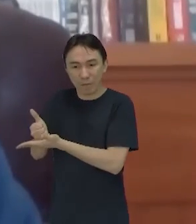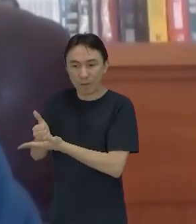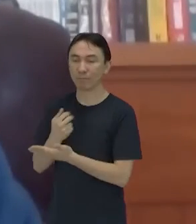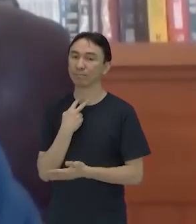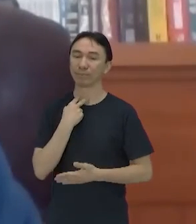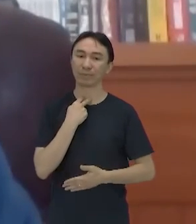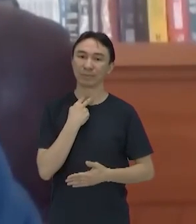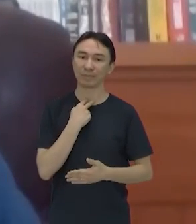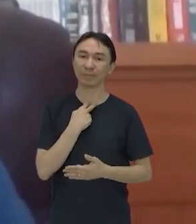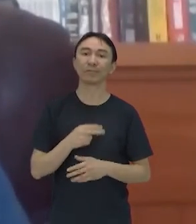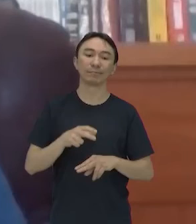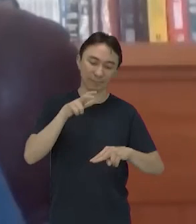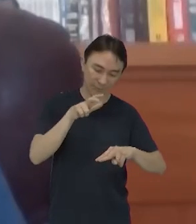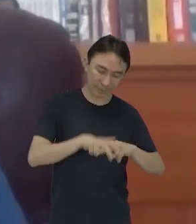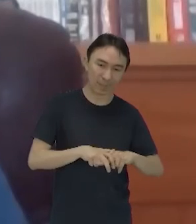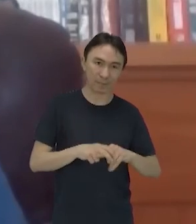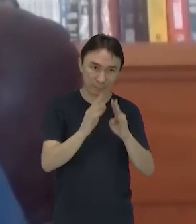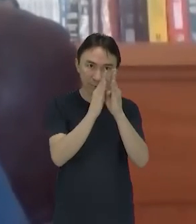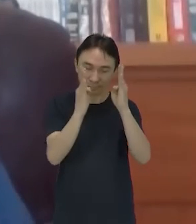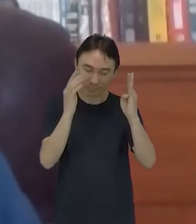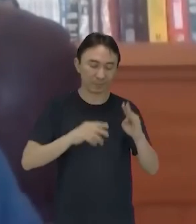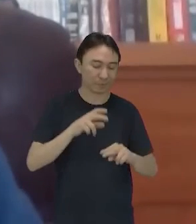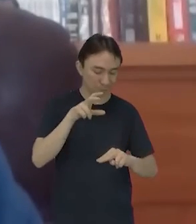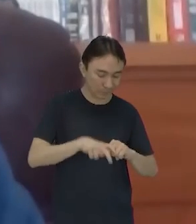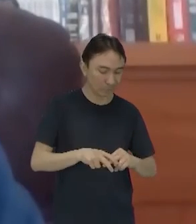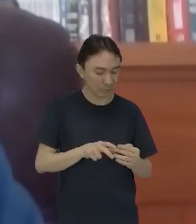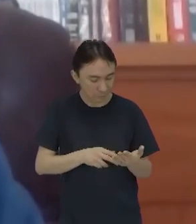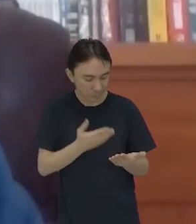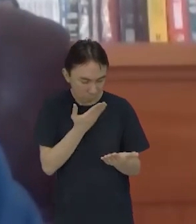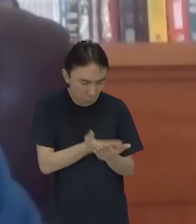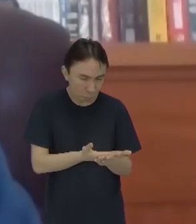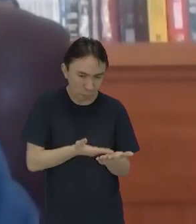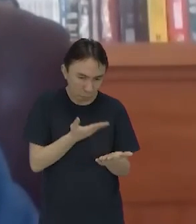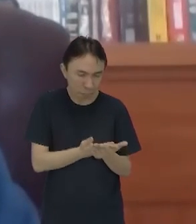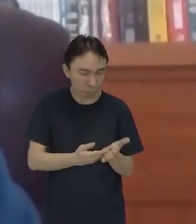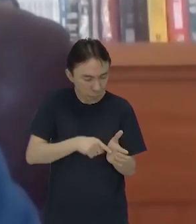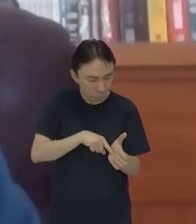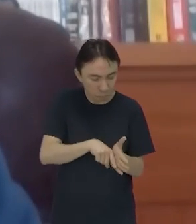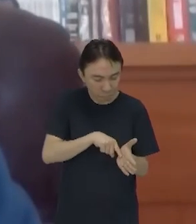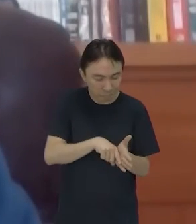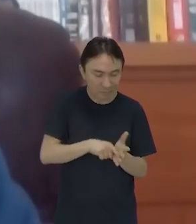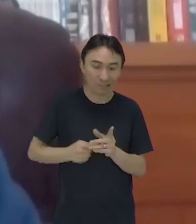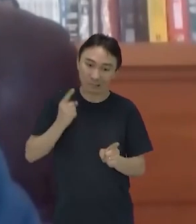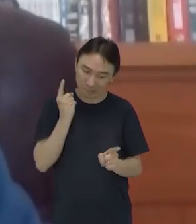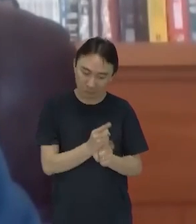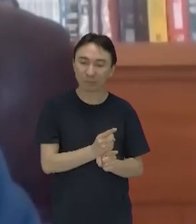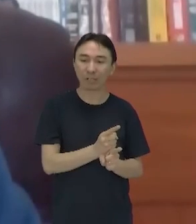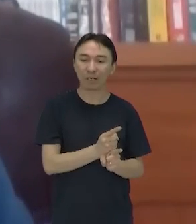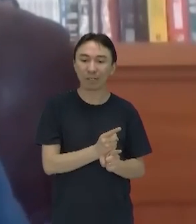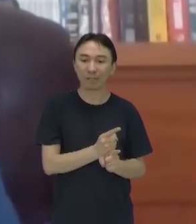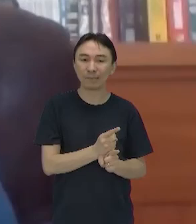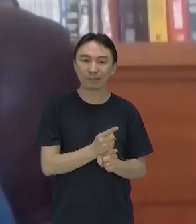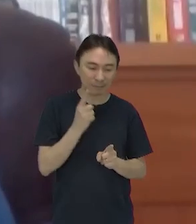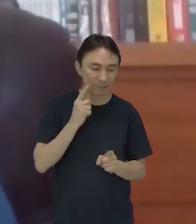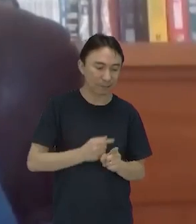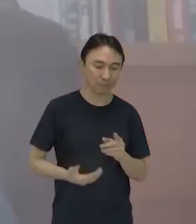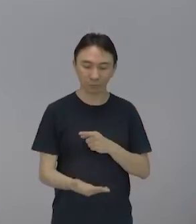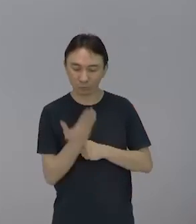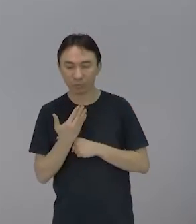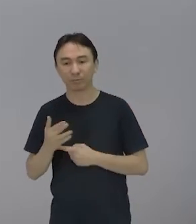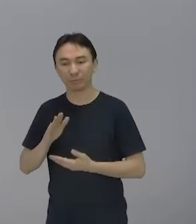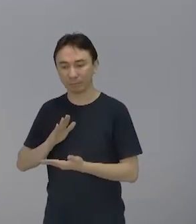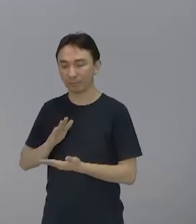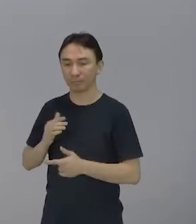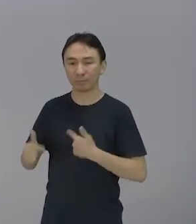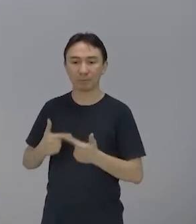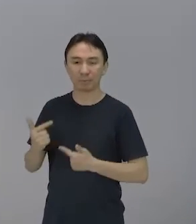até entender o assunto ou encontrar o significado do que era importante para o meu trabalho. Isso é legal. Mário, já nossa